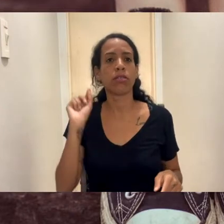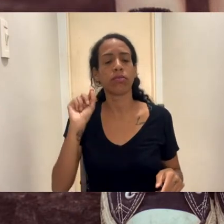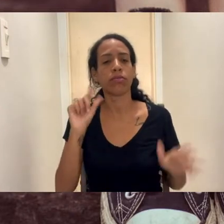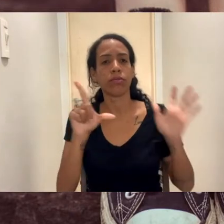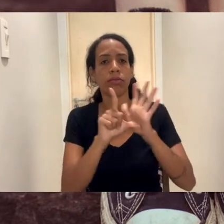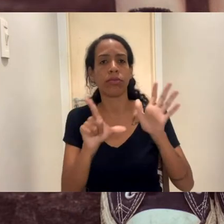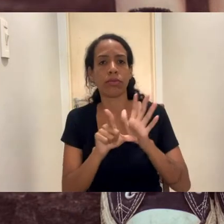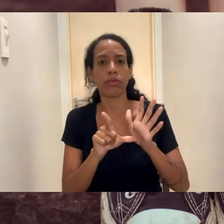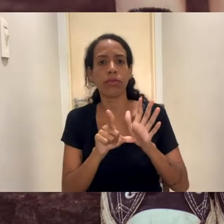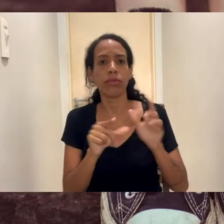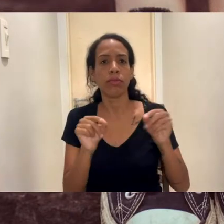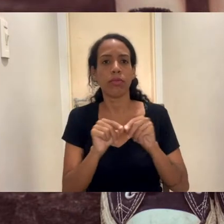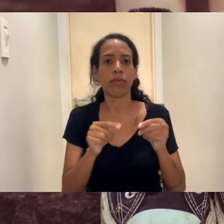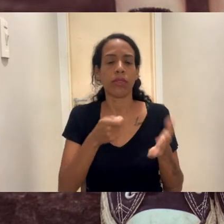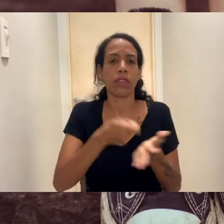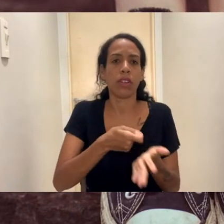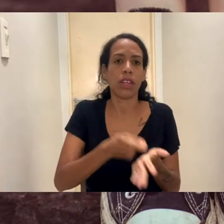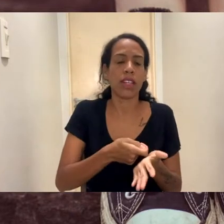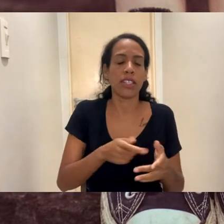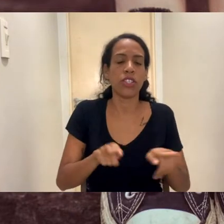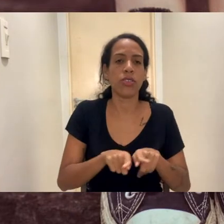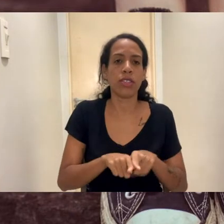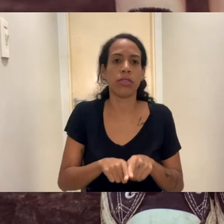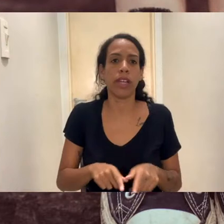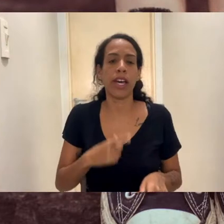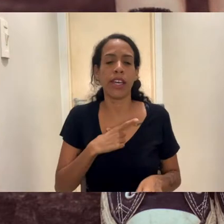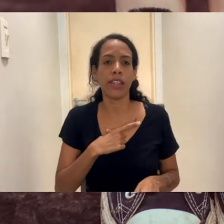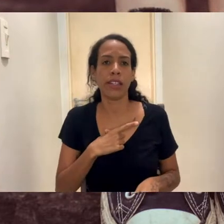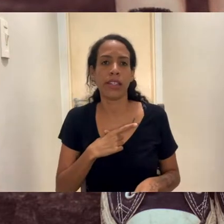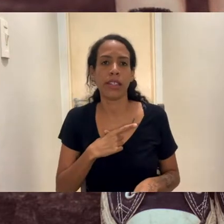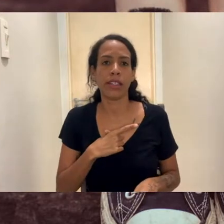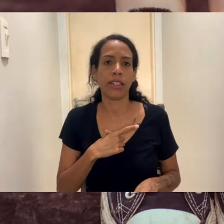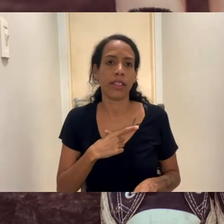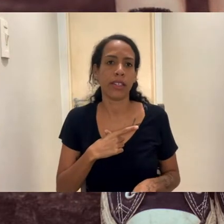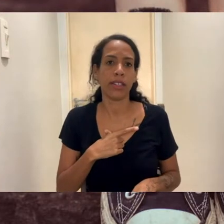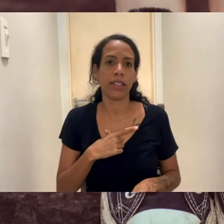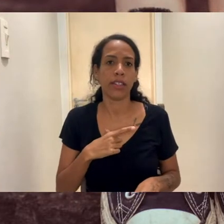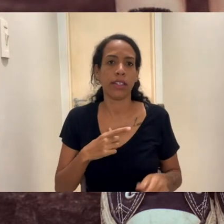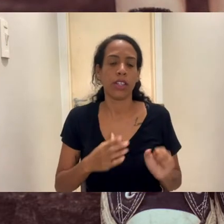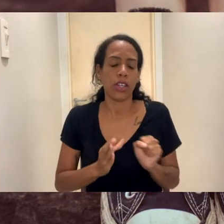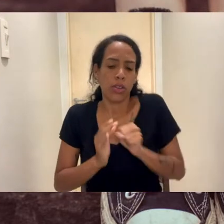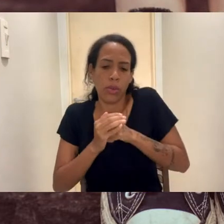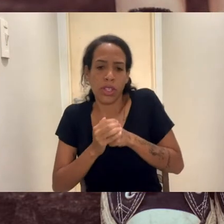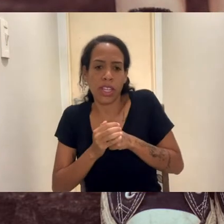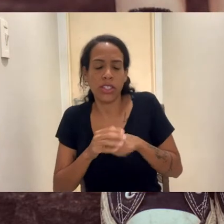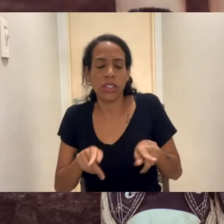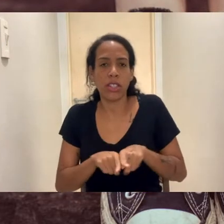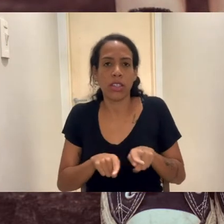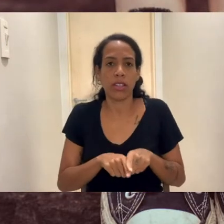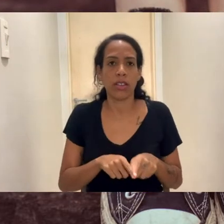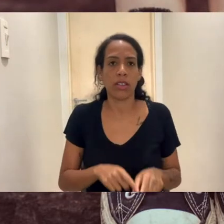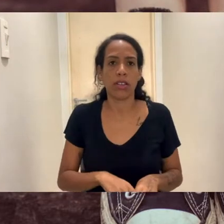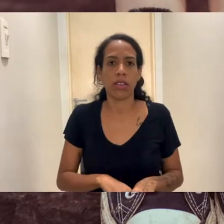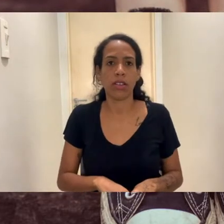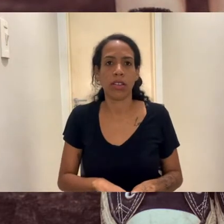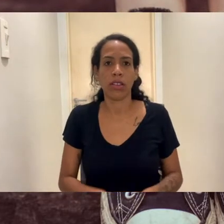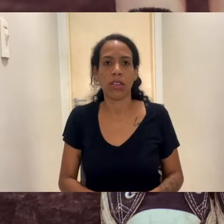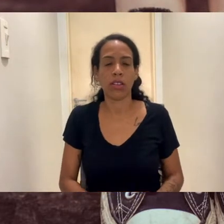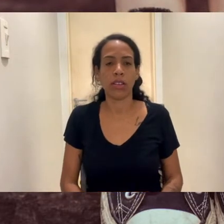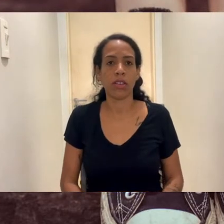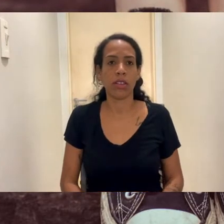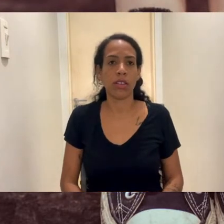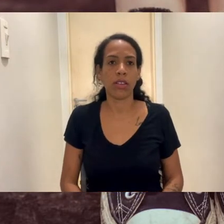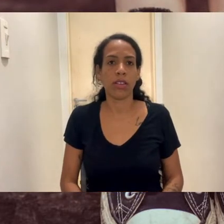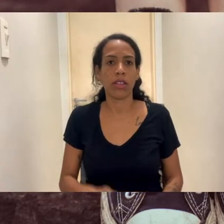e executores continuam escolhendo quem são os sujeitos dignos de proteção e os sujeitos a quem se destinam as medidas